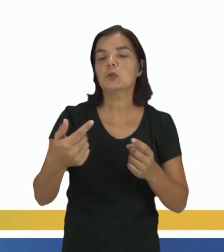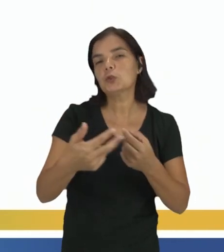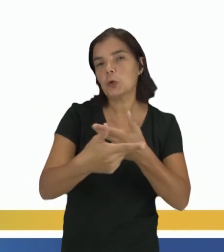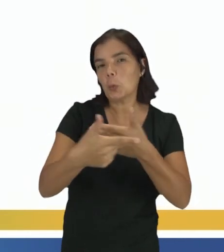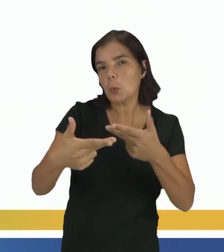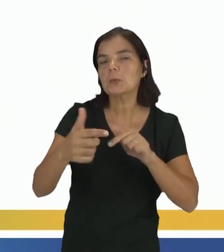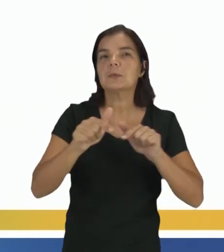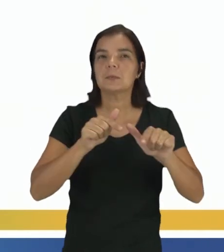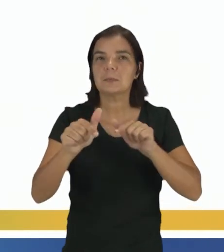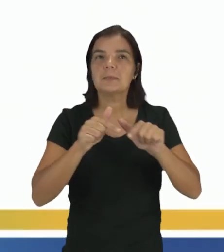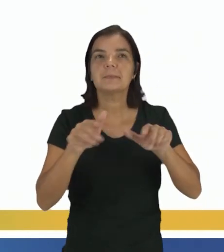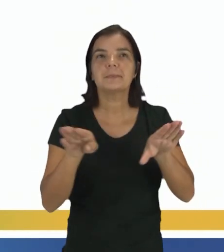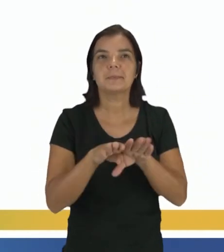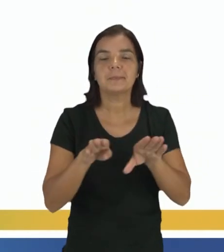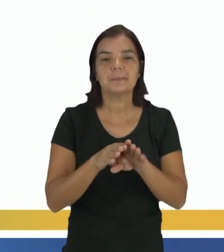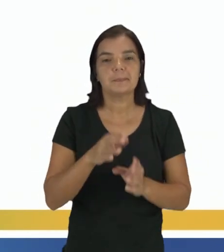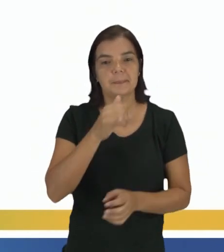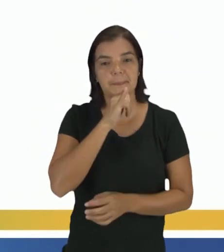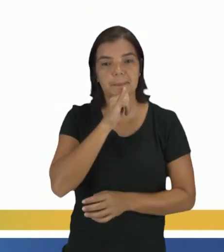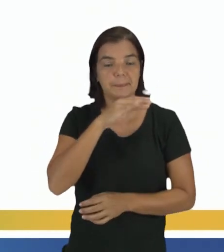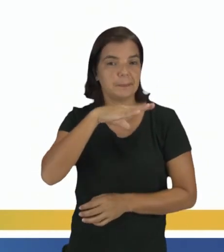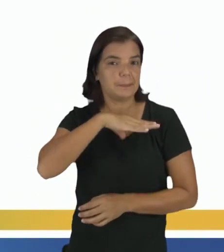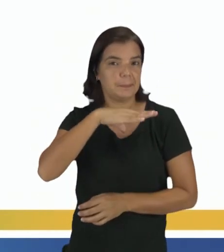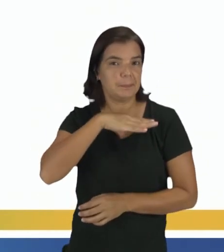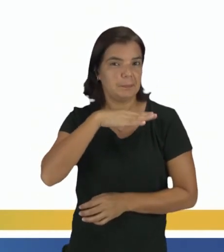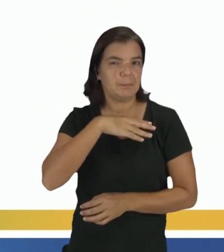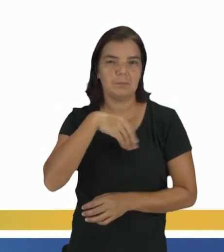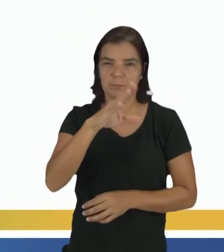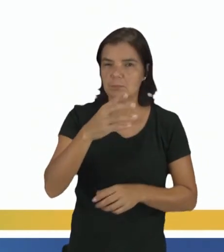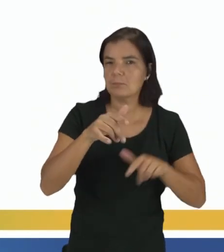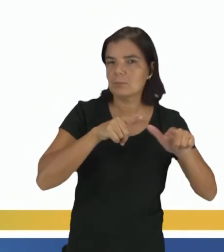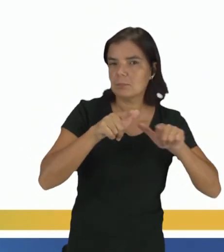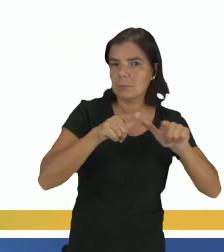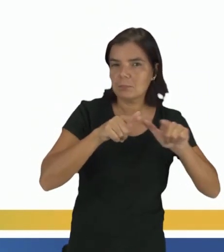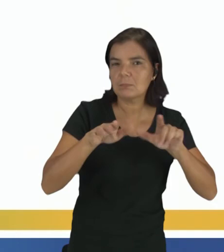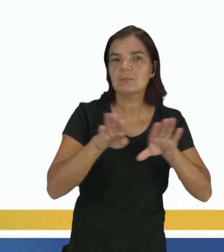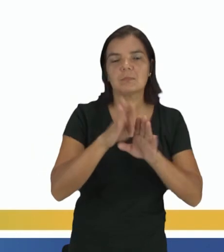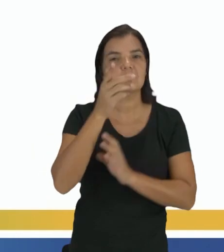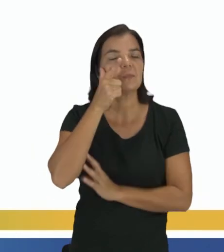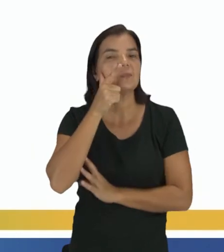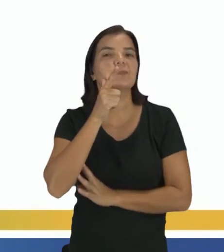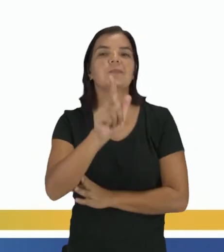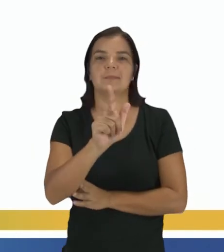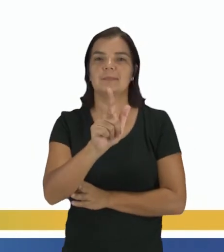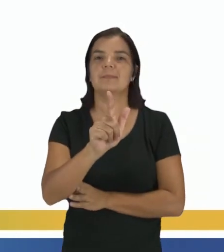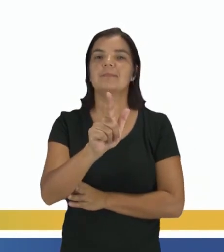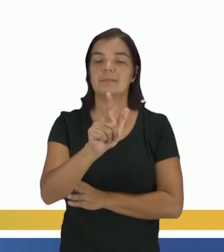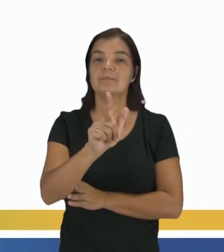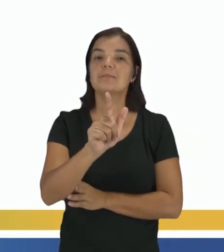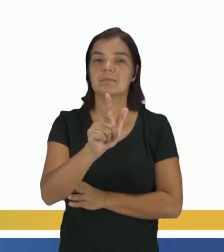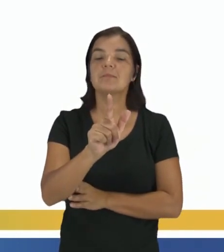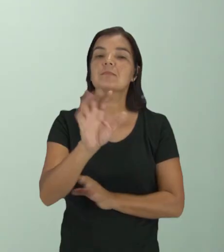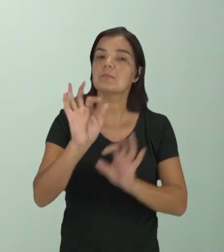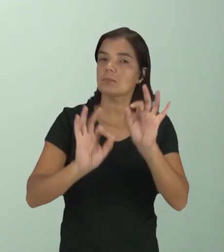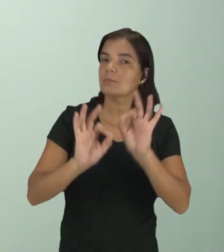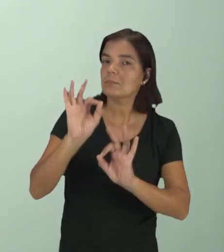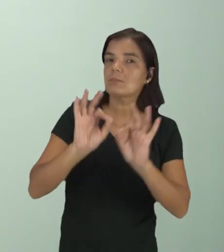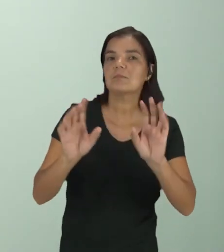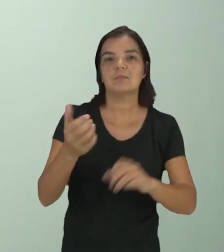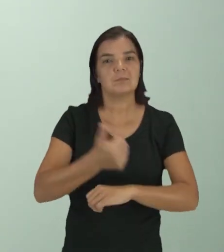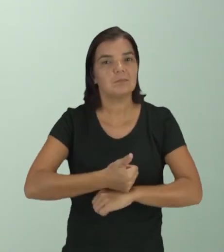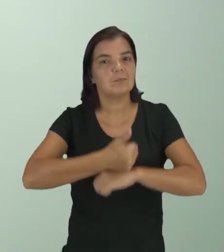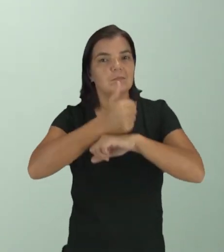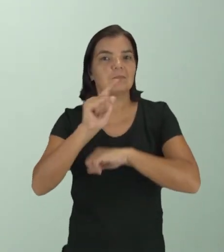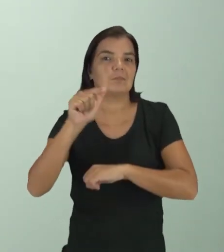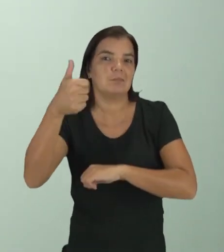e de serviços, certo? Então, quando uma cidade ela tem mais bens, mais serviços, ela consegue se orquestrar, estar liderando